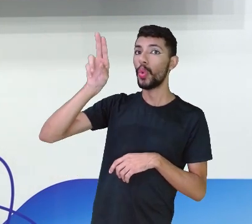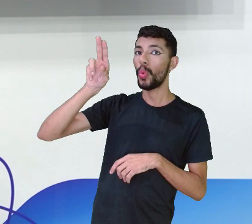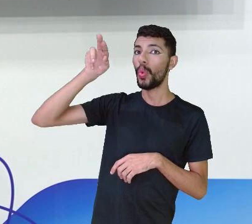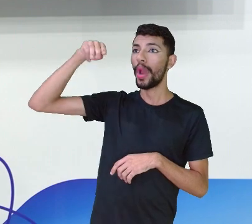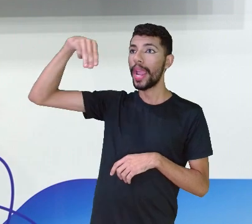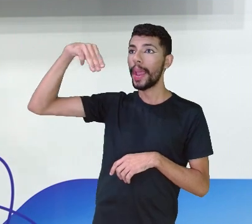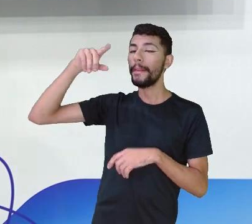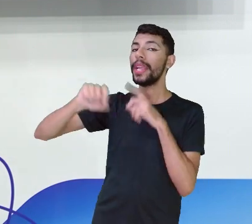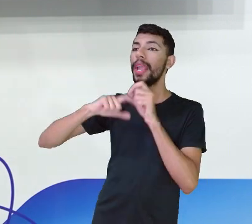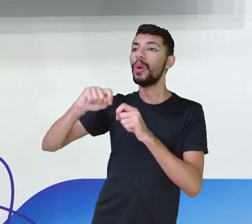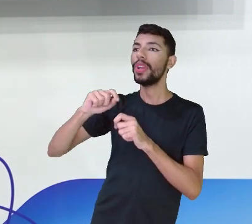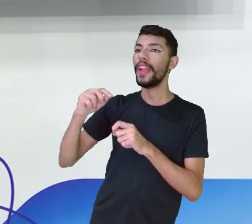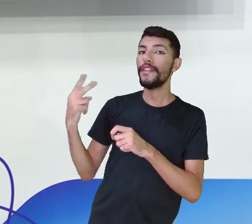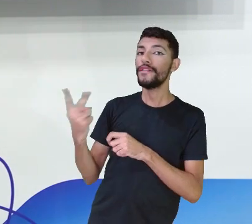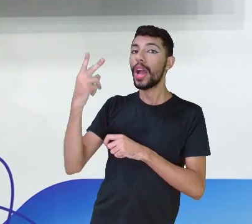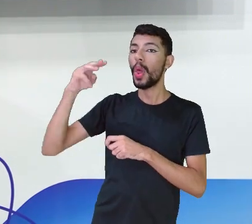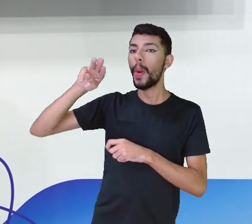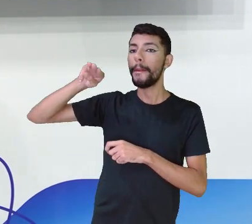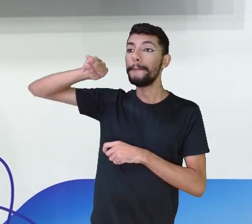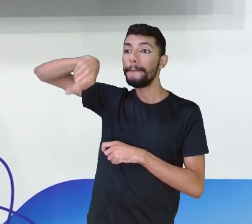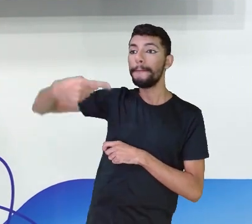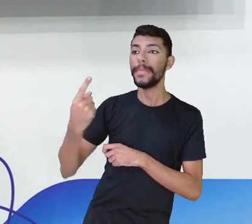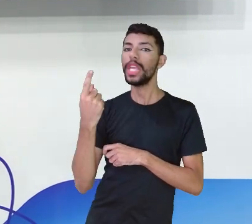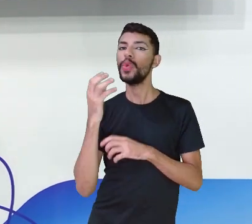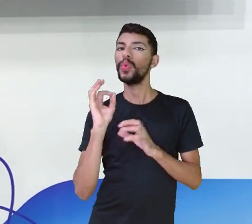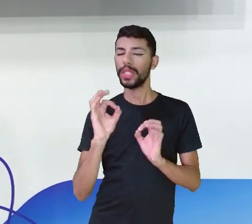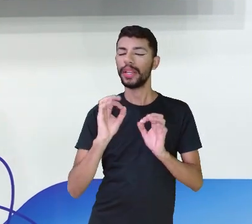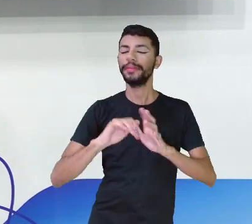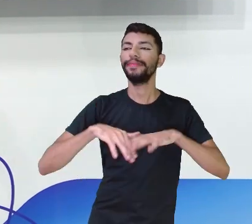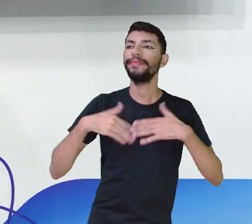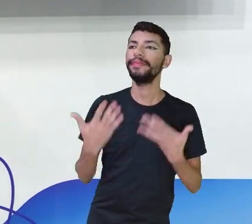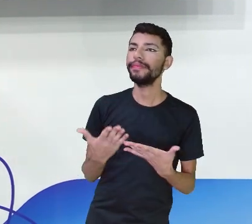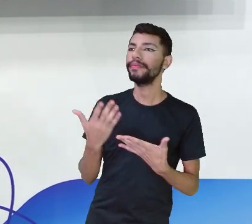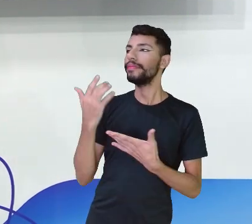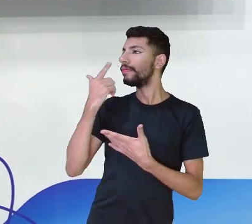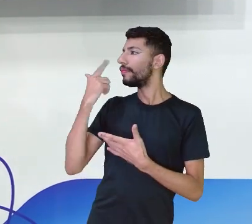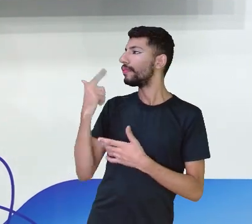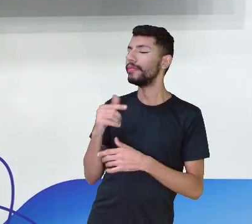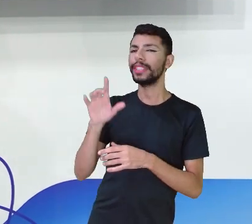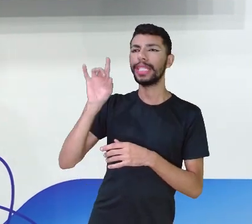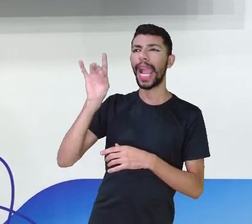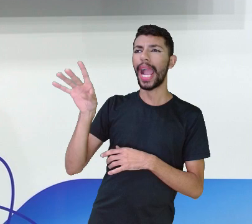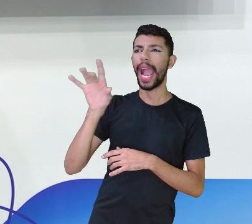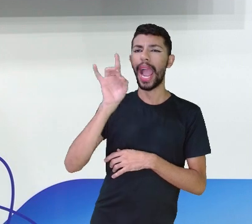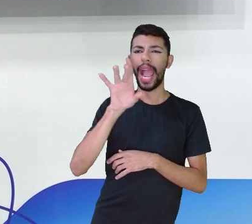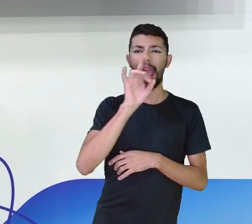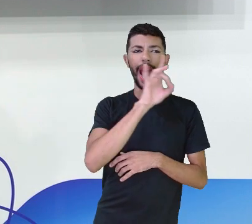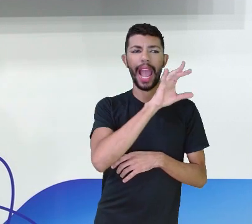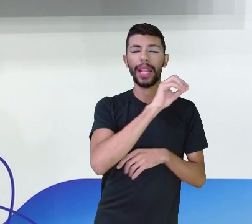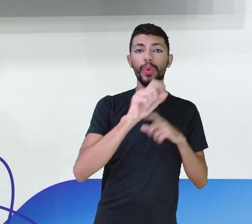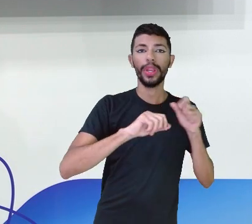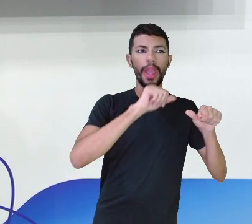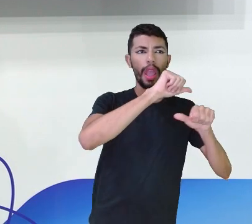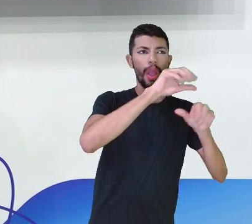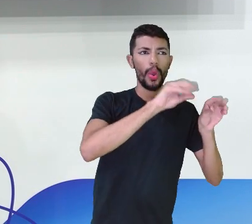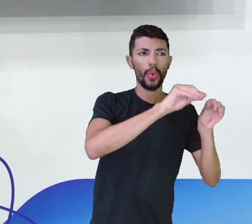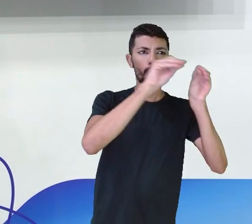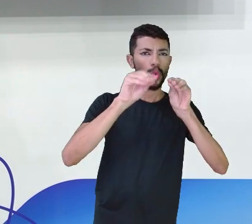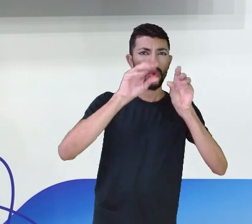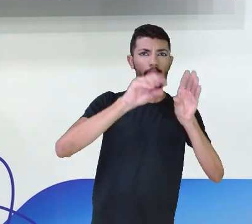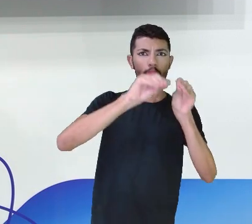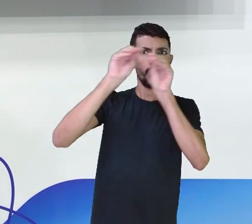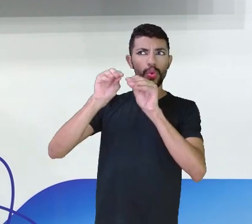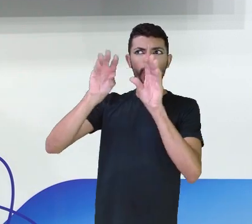de milhar, que vale 1000 unidades, beleza? E a cada troca de